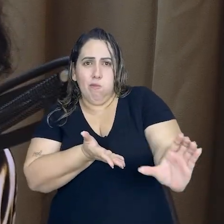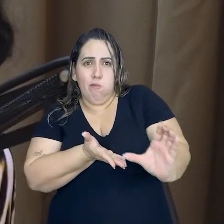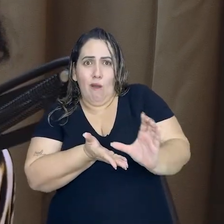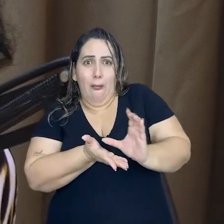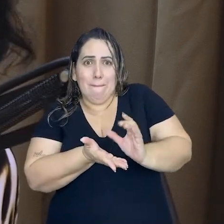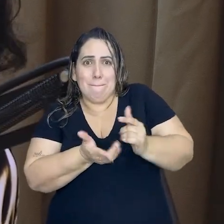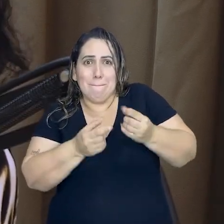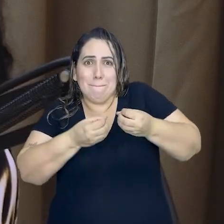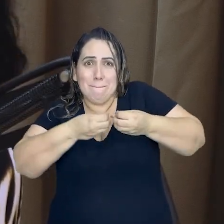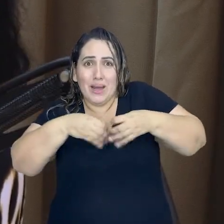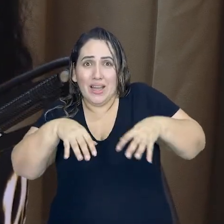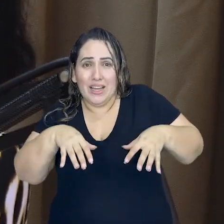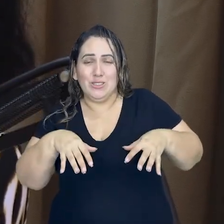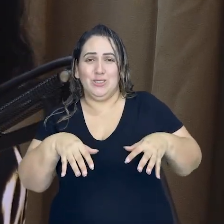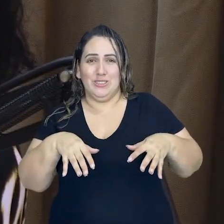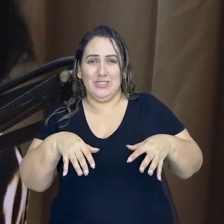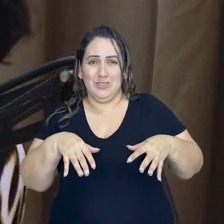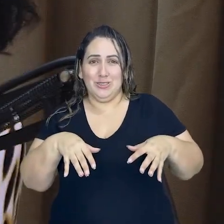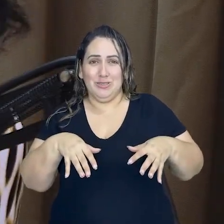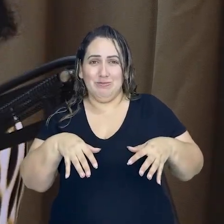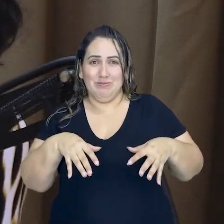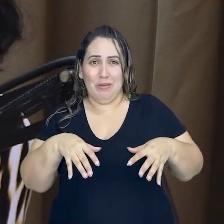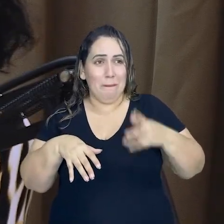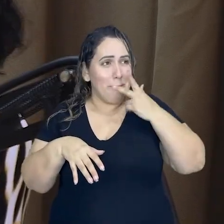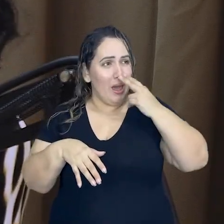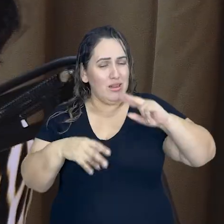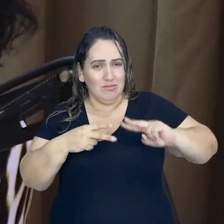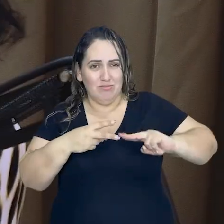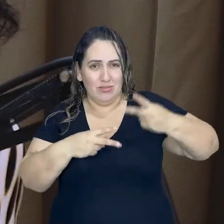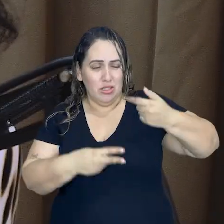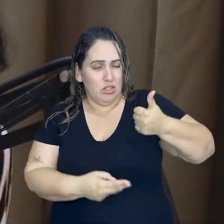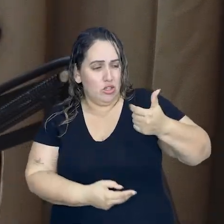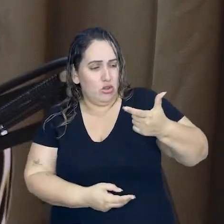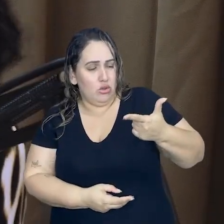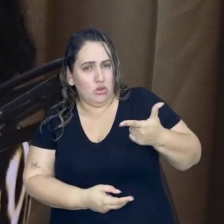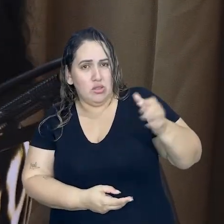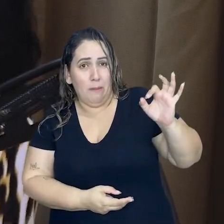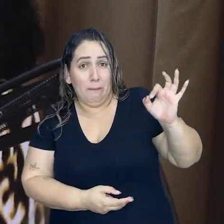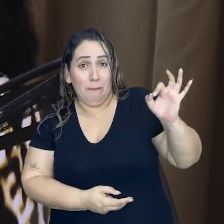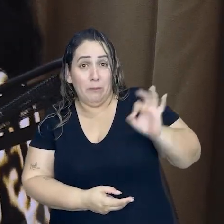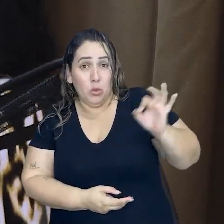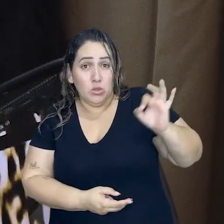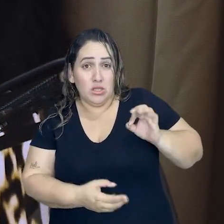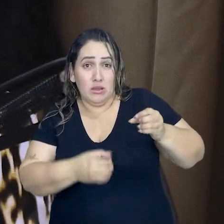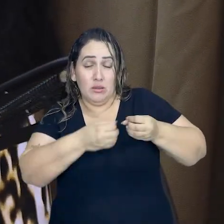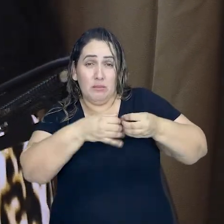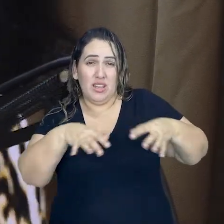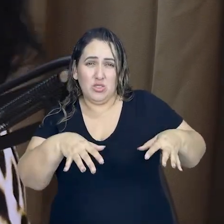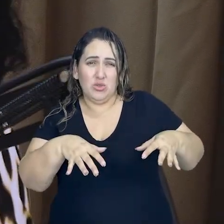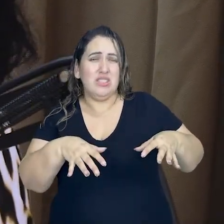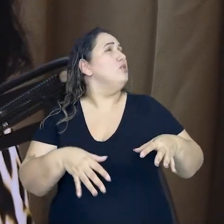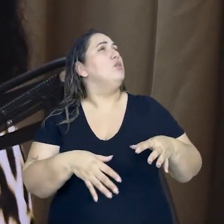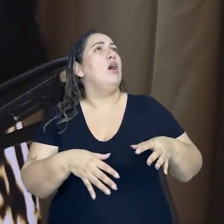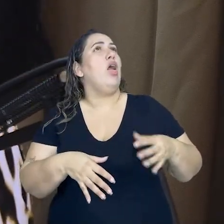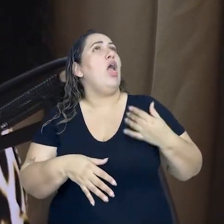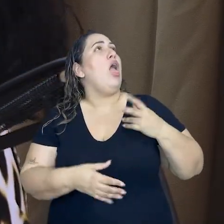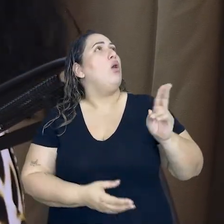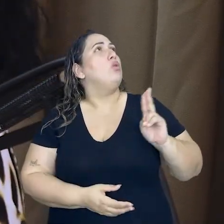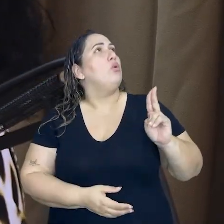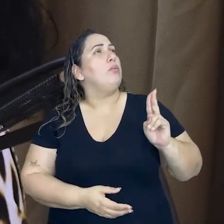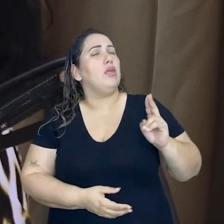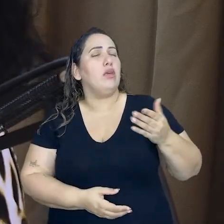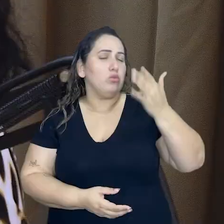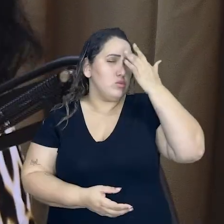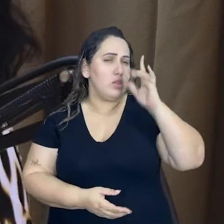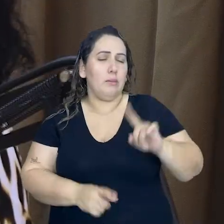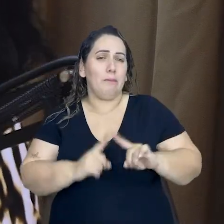com 12% eu não chamo multa, mas acrescido de 12% em cima do que